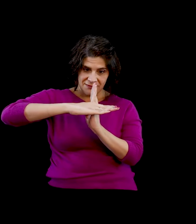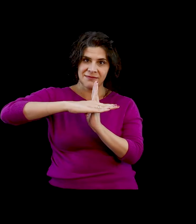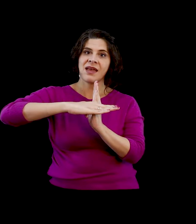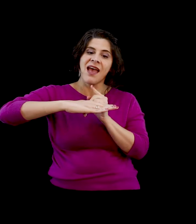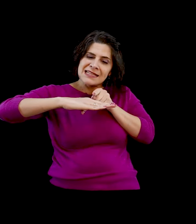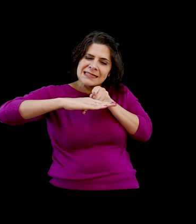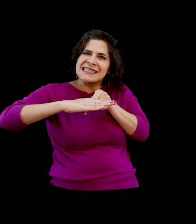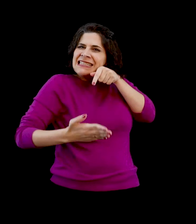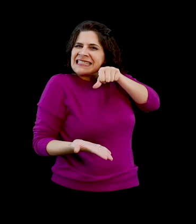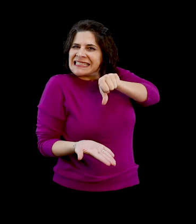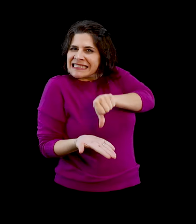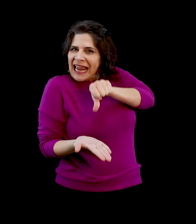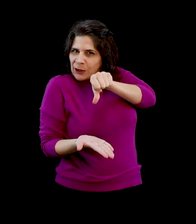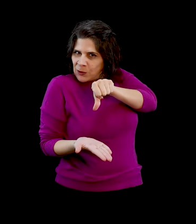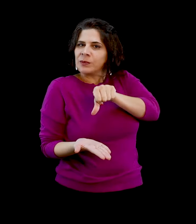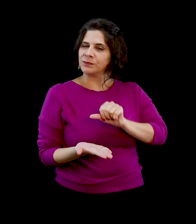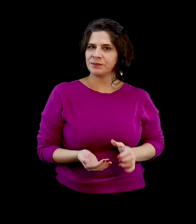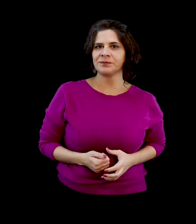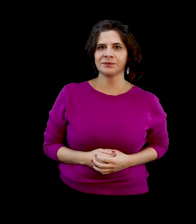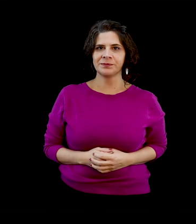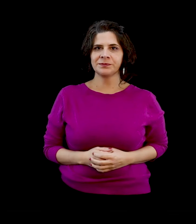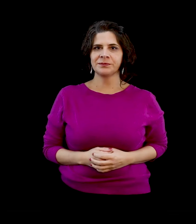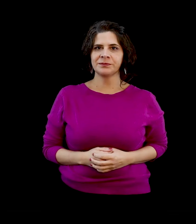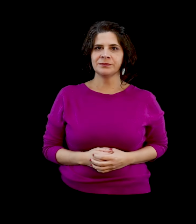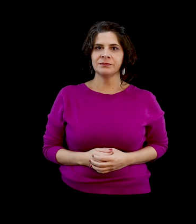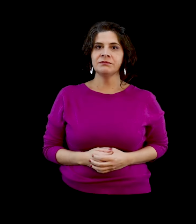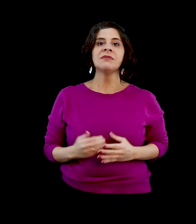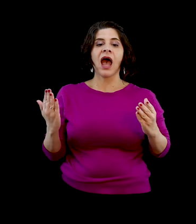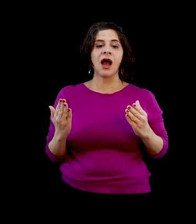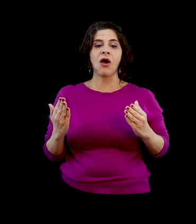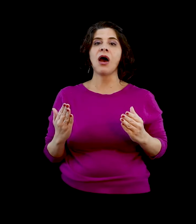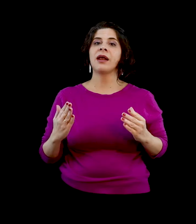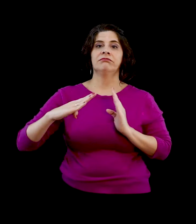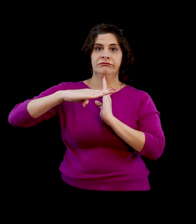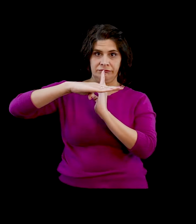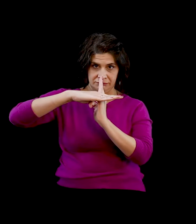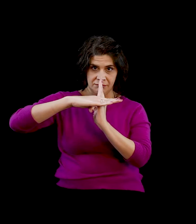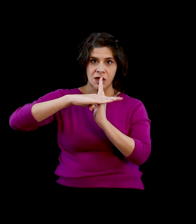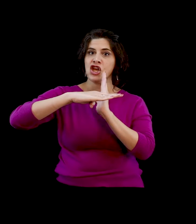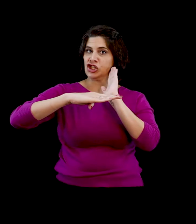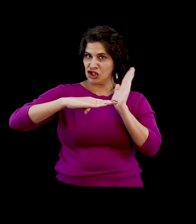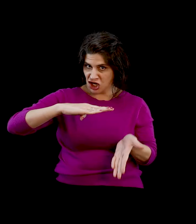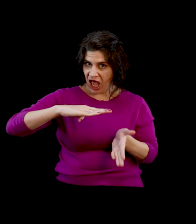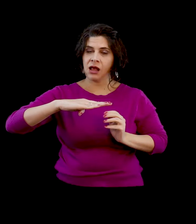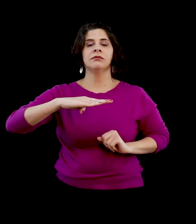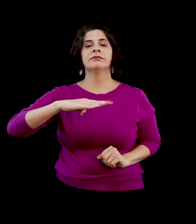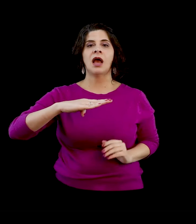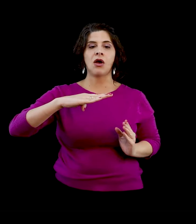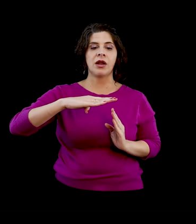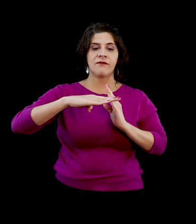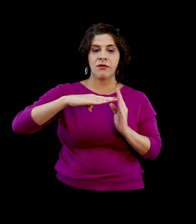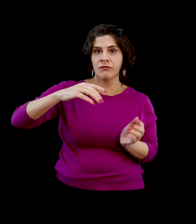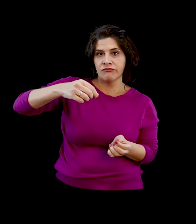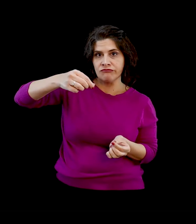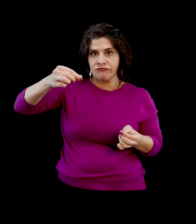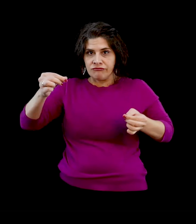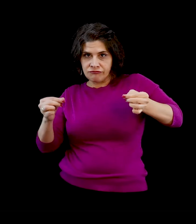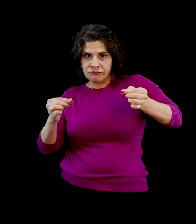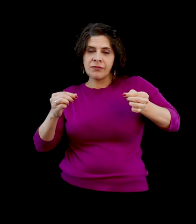centro, certo? Agora a gente vai fazer duas inclinadas aqui, então como é que vai ser, ó? Vou girar o